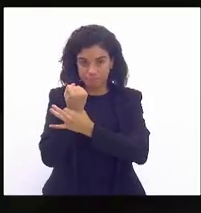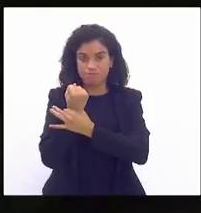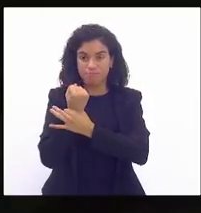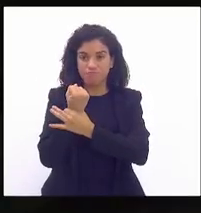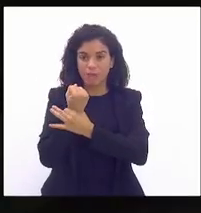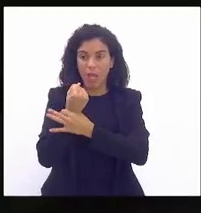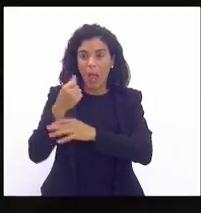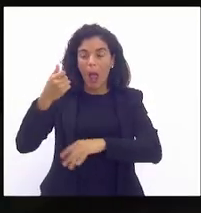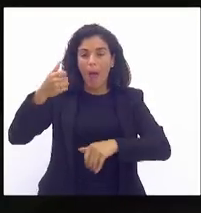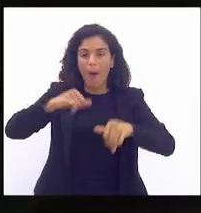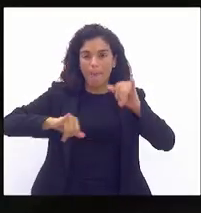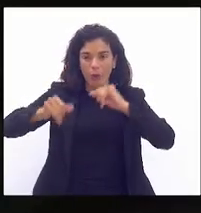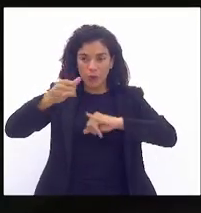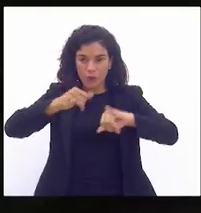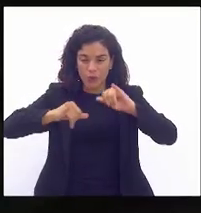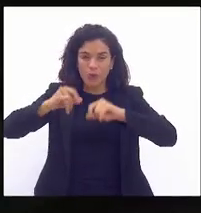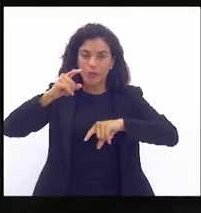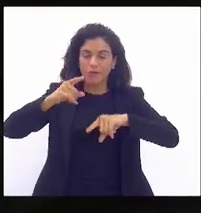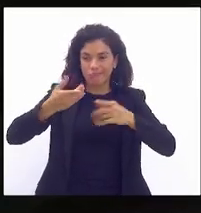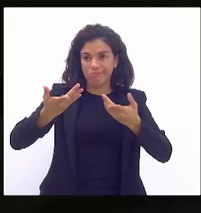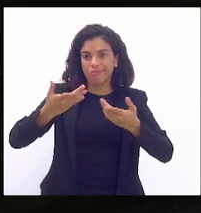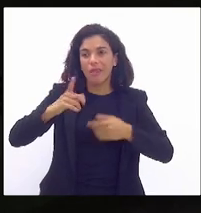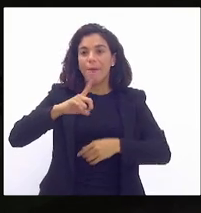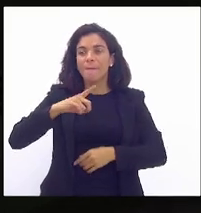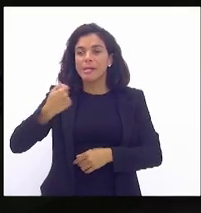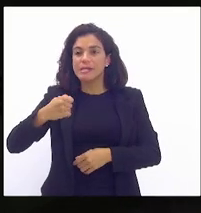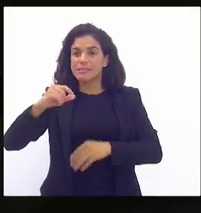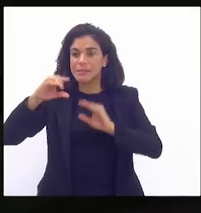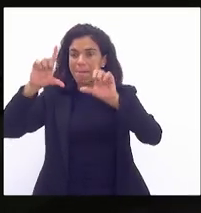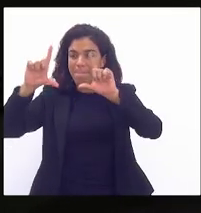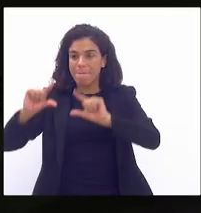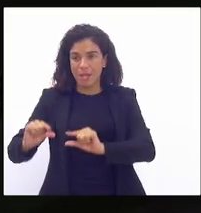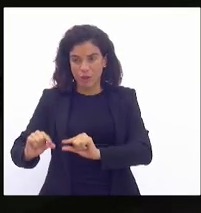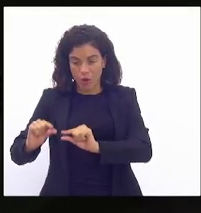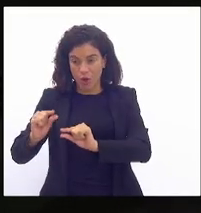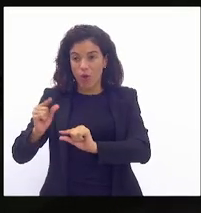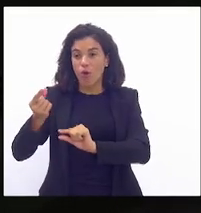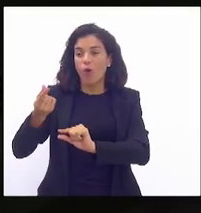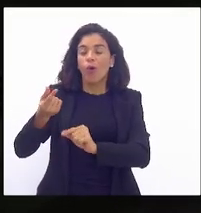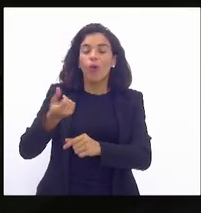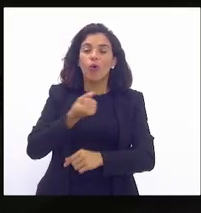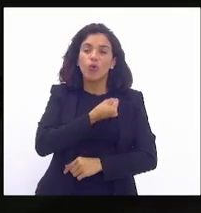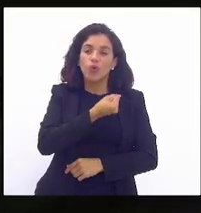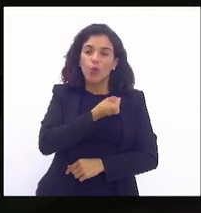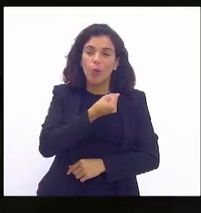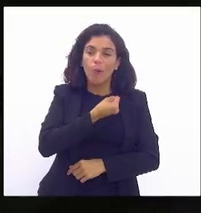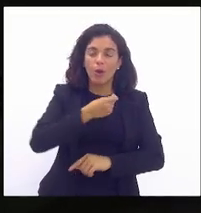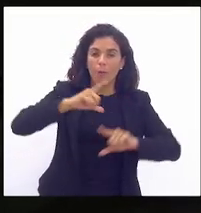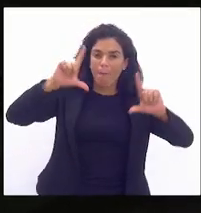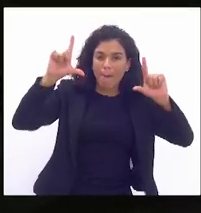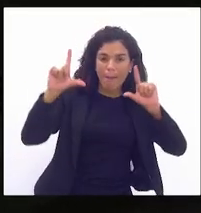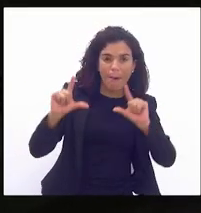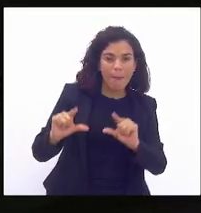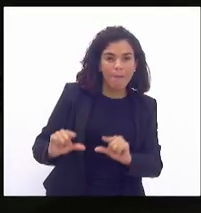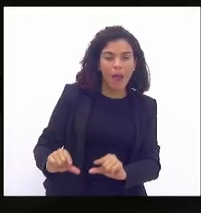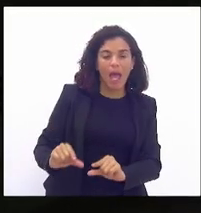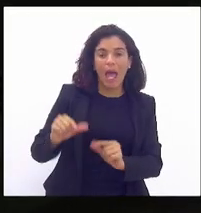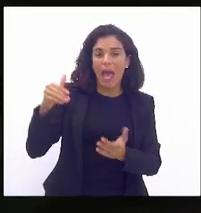àquele poluente, a concentração tem que ser muito menor. Os valores em verde indicam redução drástica, chegando